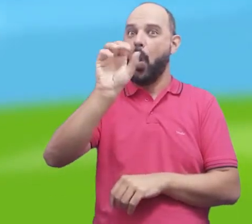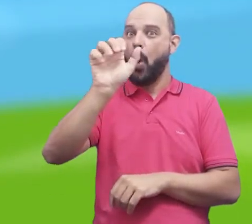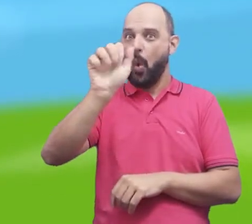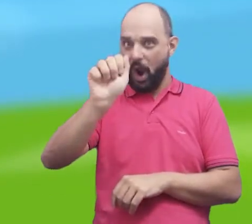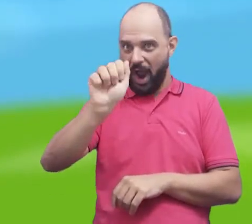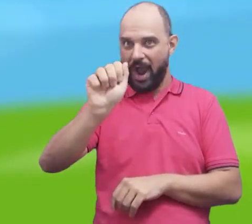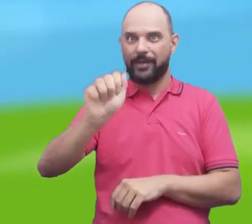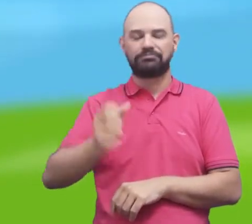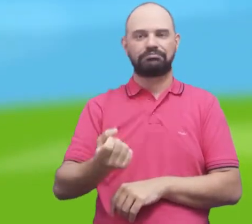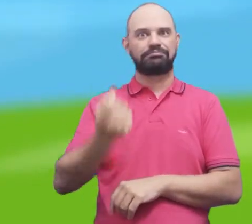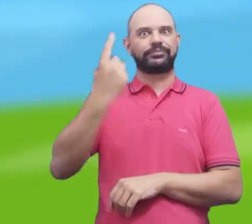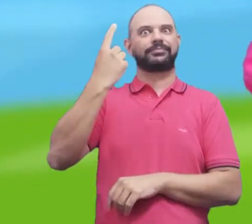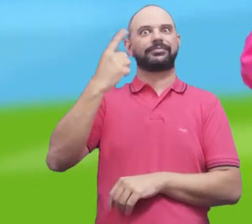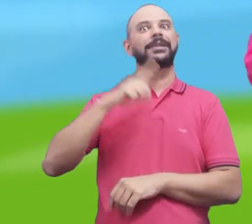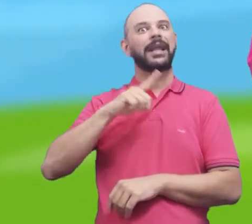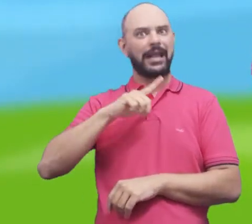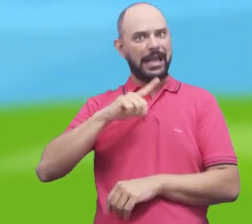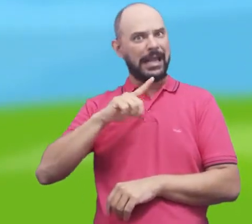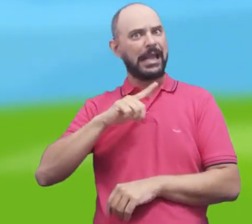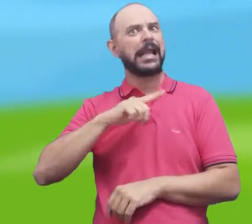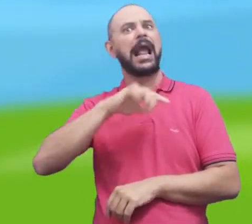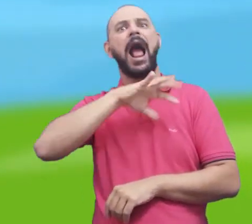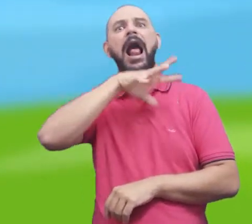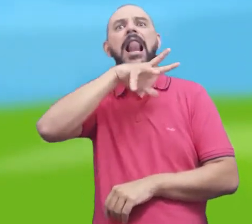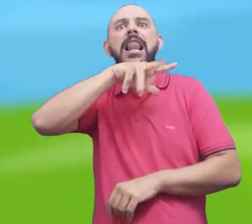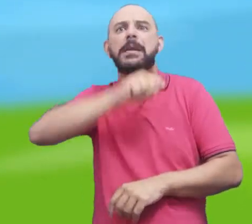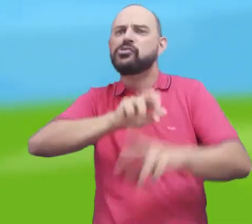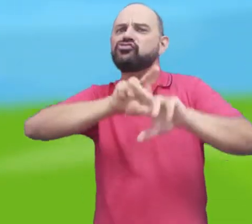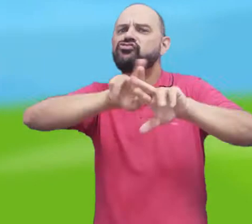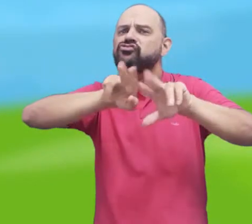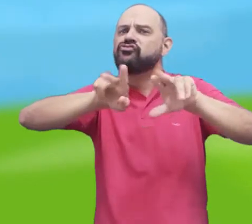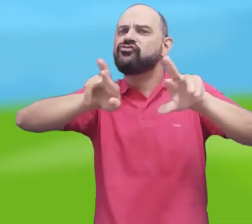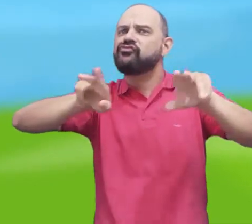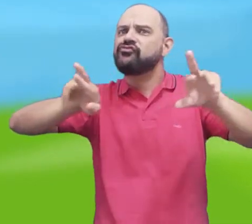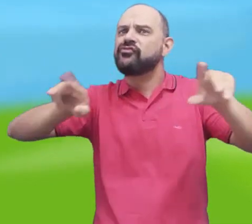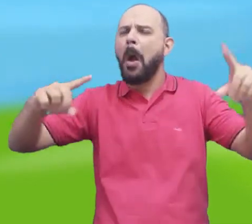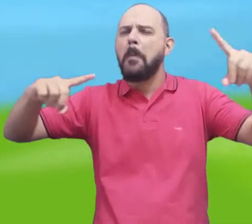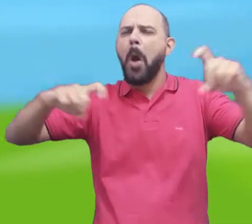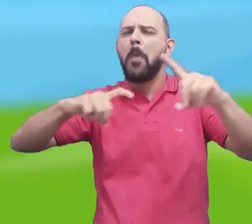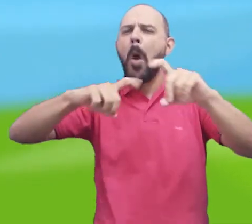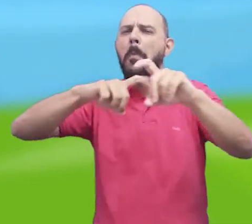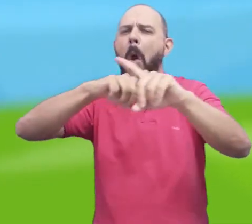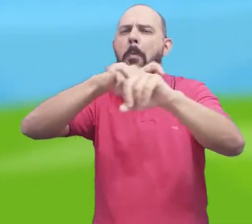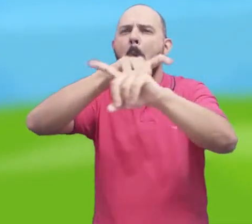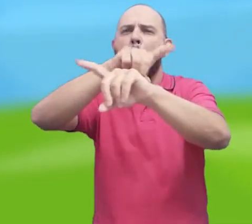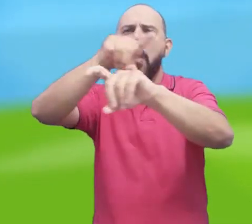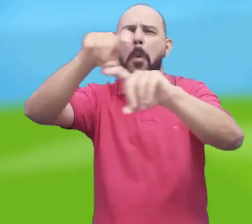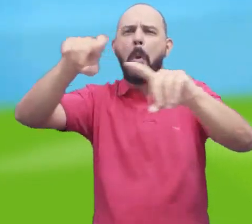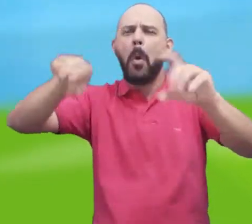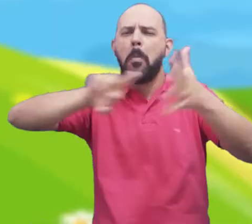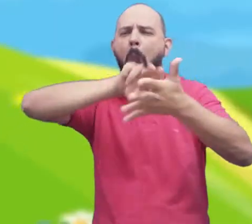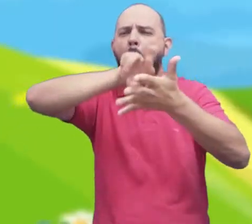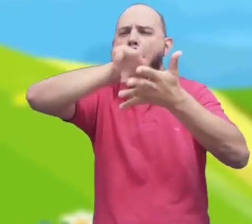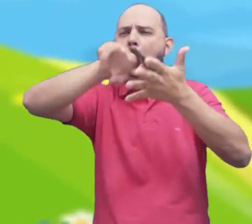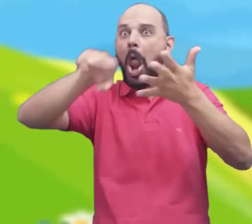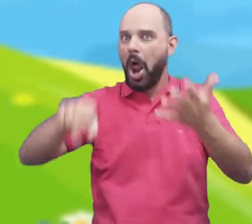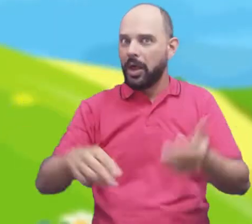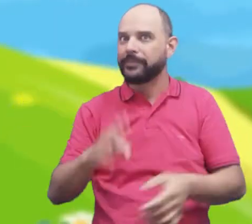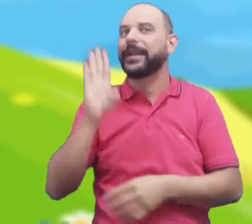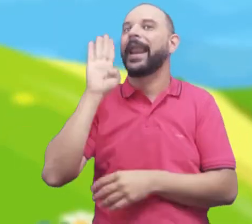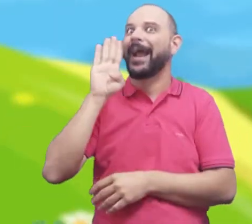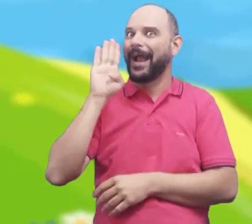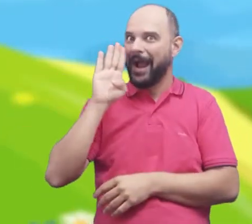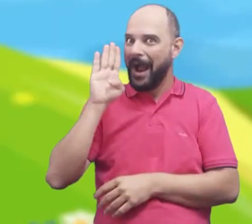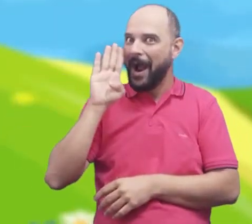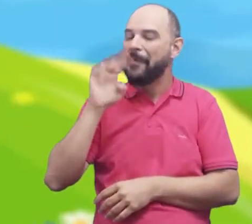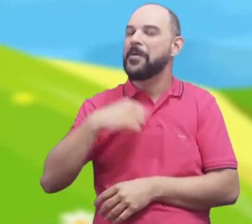Você sabia que em uma lagoa podem viver milhares de espécies e milhões de micro-organismos? Demais,